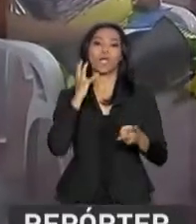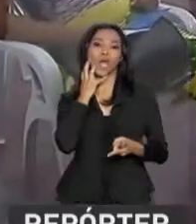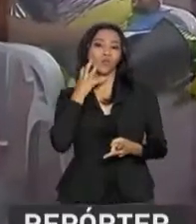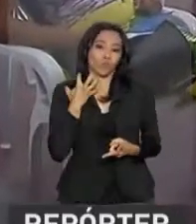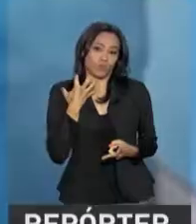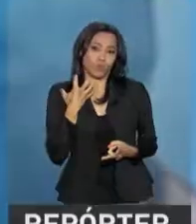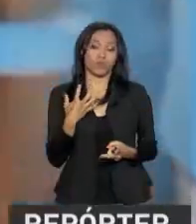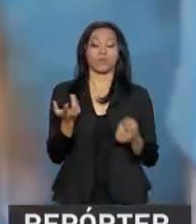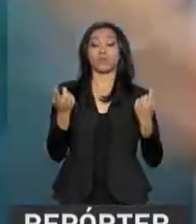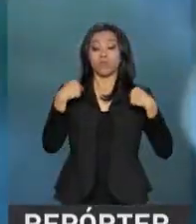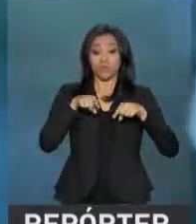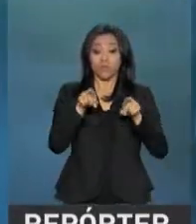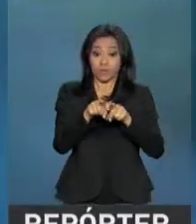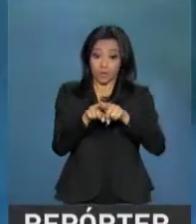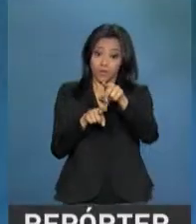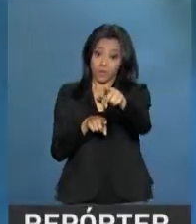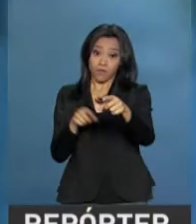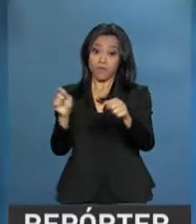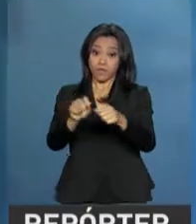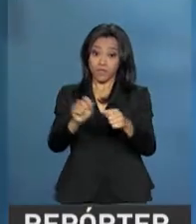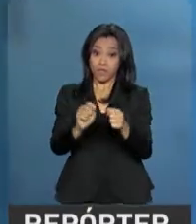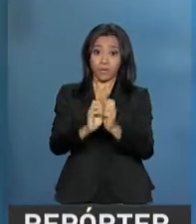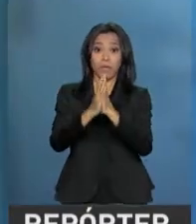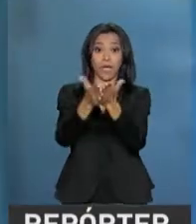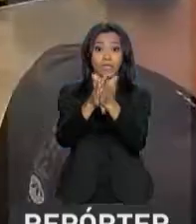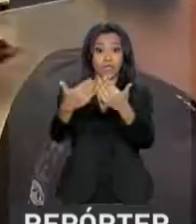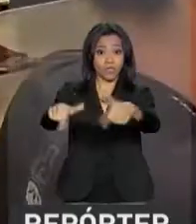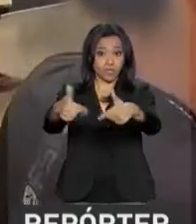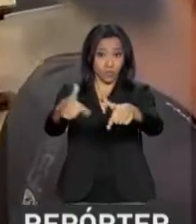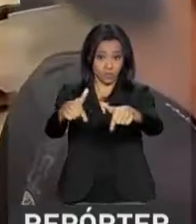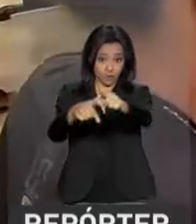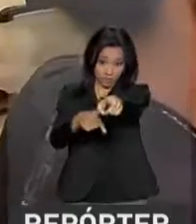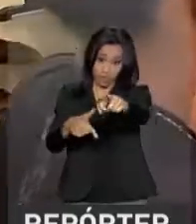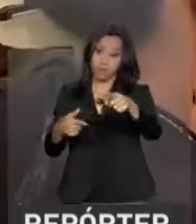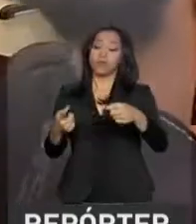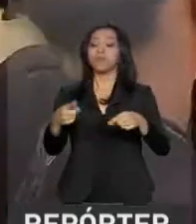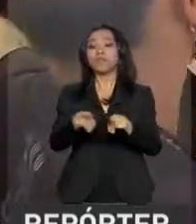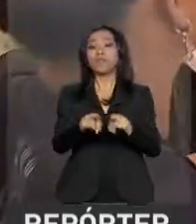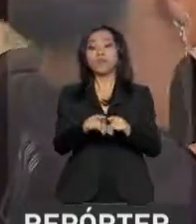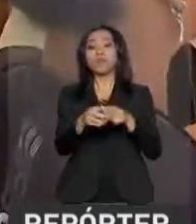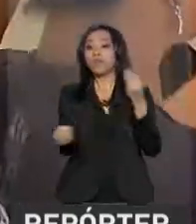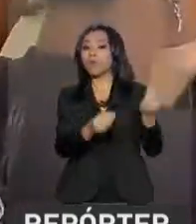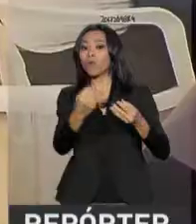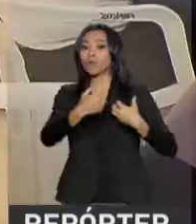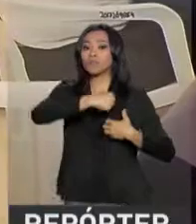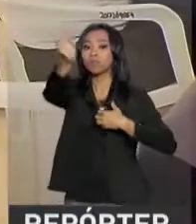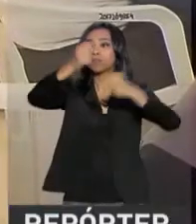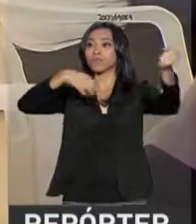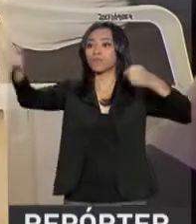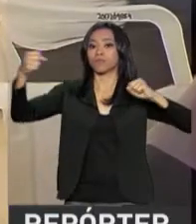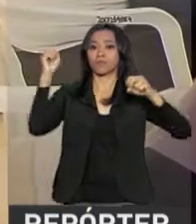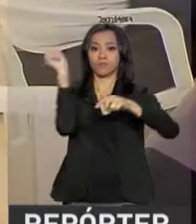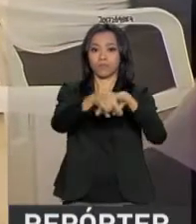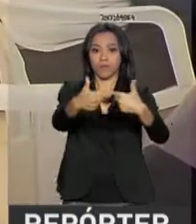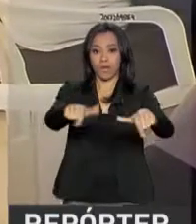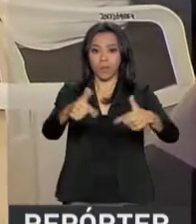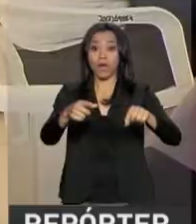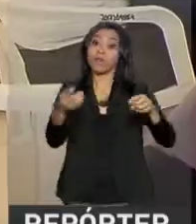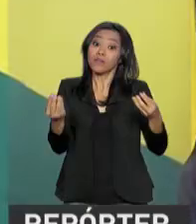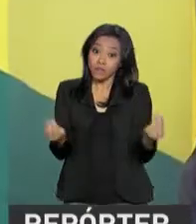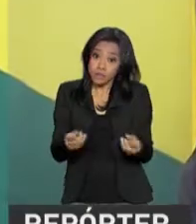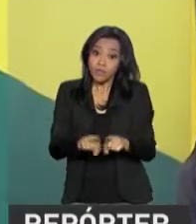trabalho escravo confecciona carteiras de trabalho além de ações de inserção no mercado como orientação a língua